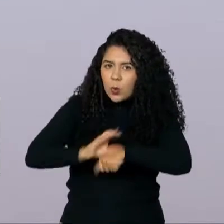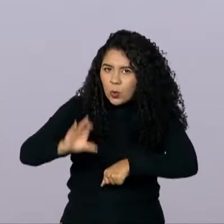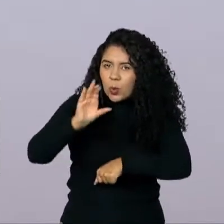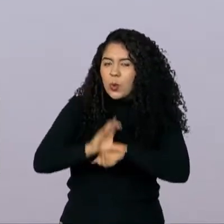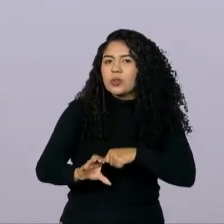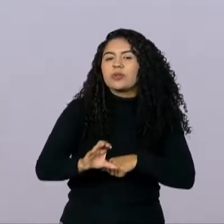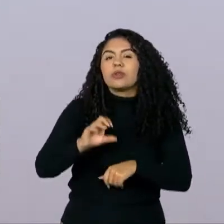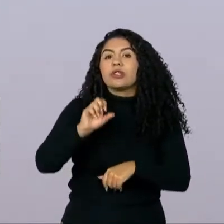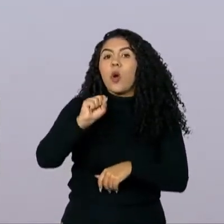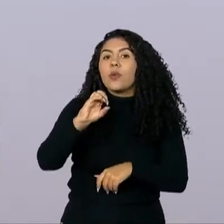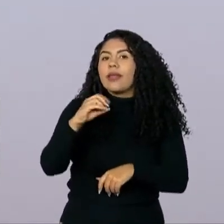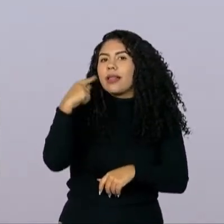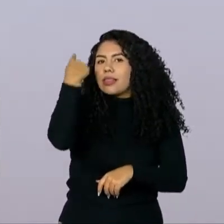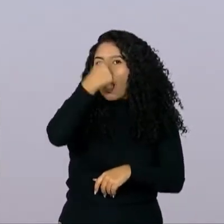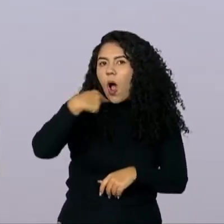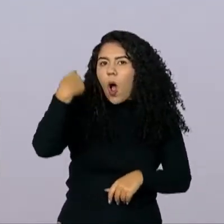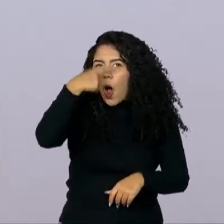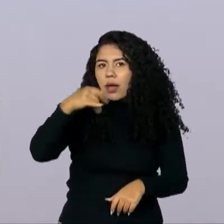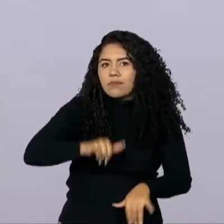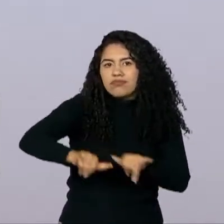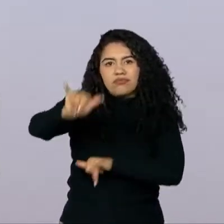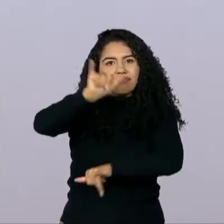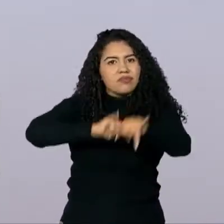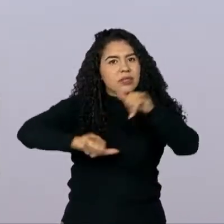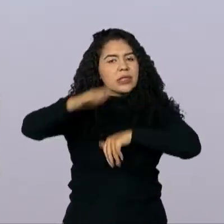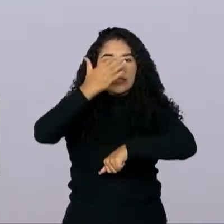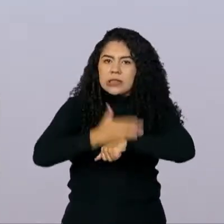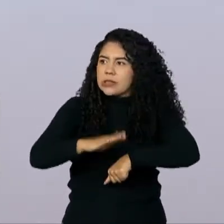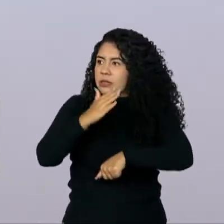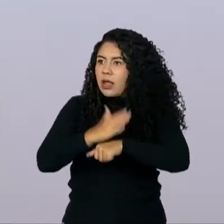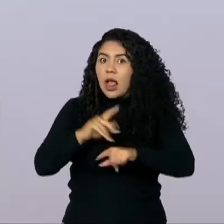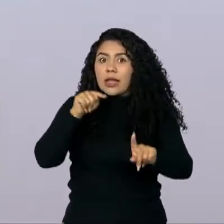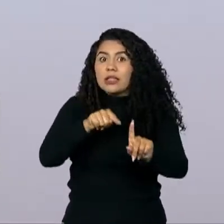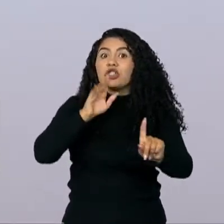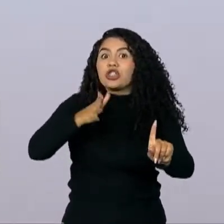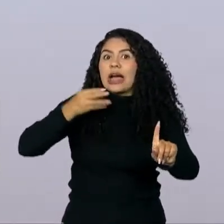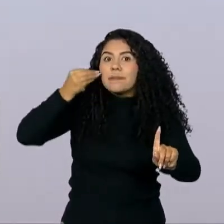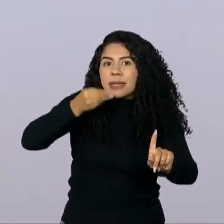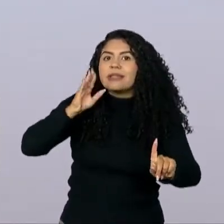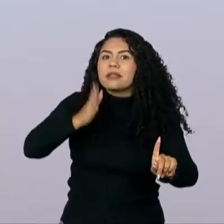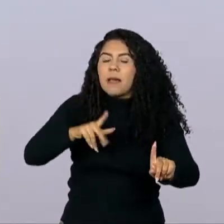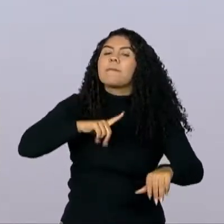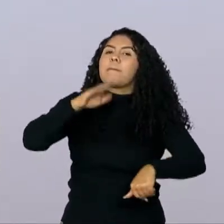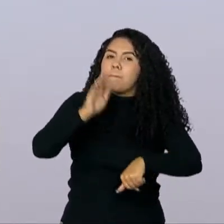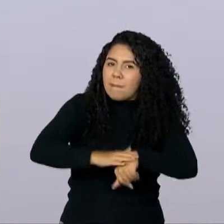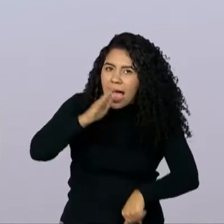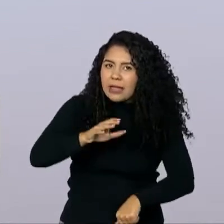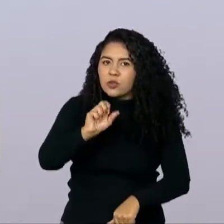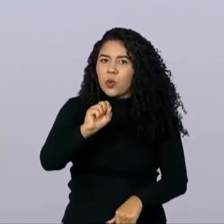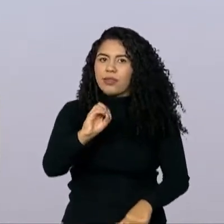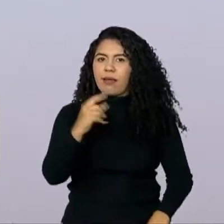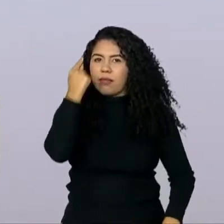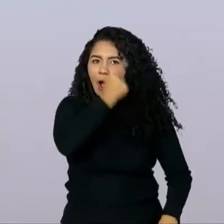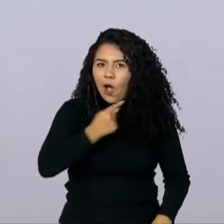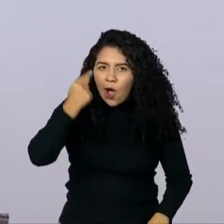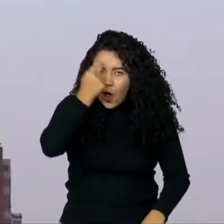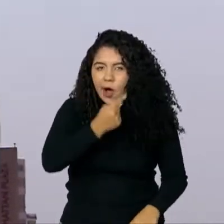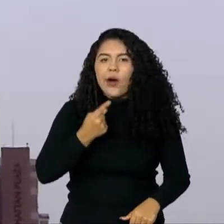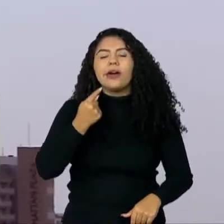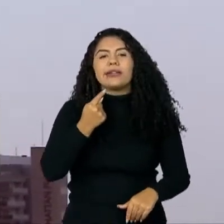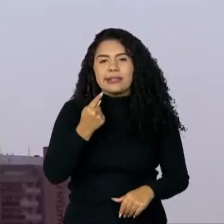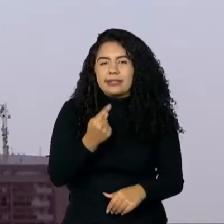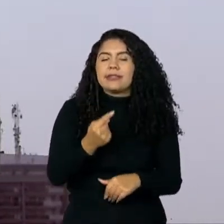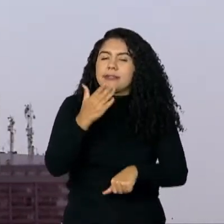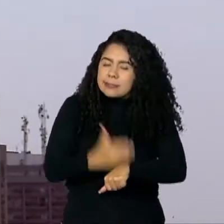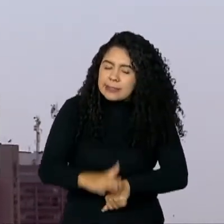voo de treinamento. Ele já é um piloto experiente, ele passa por mais 80 horas de voo para acostumar,